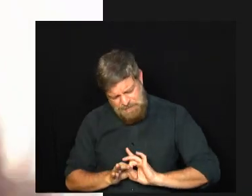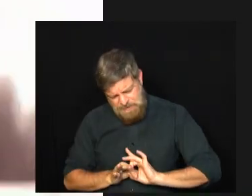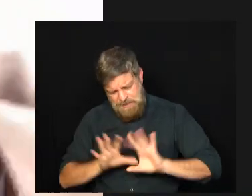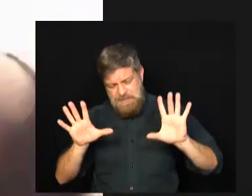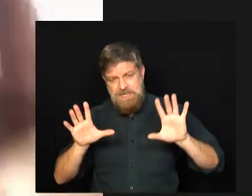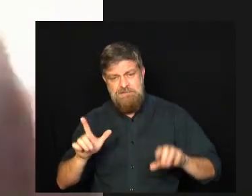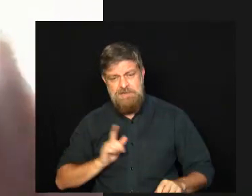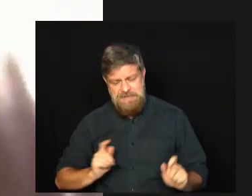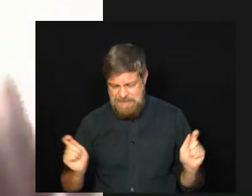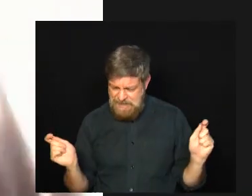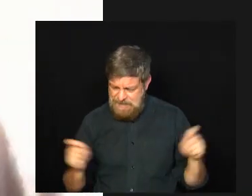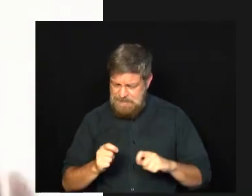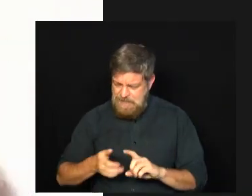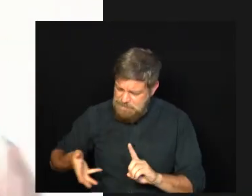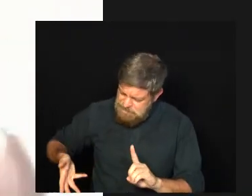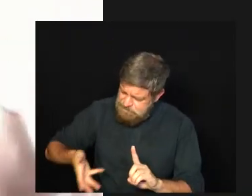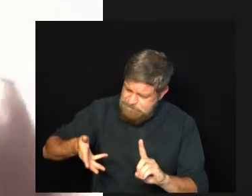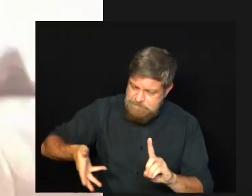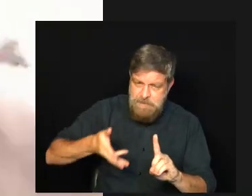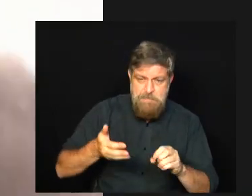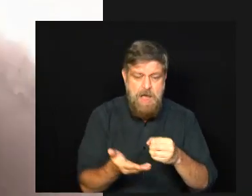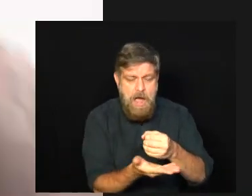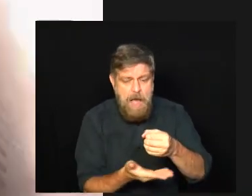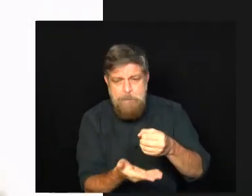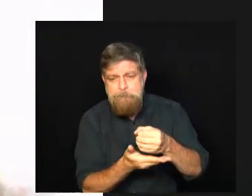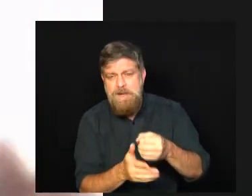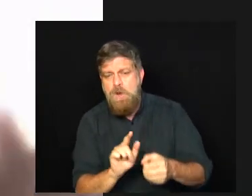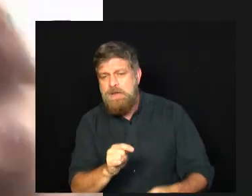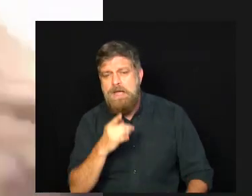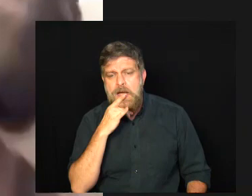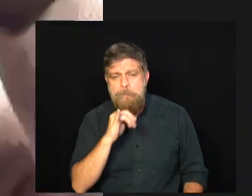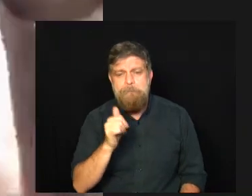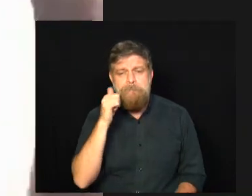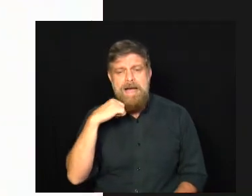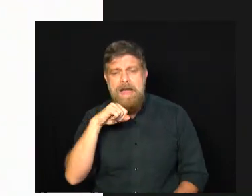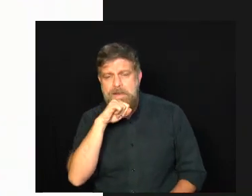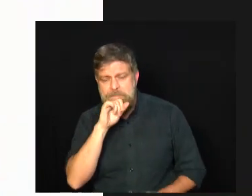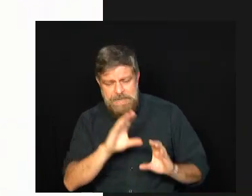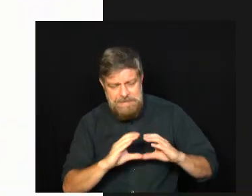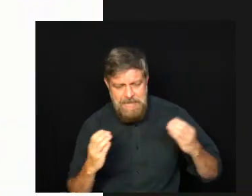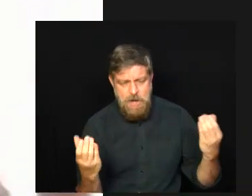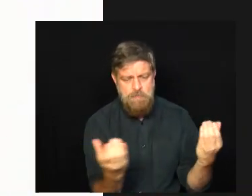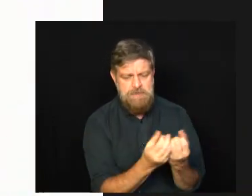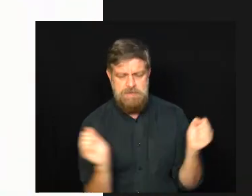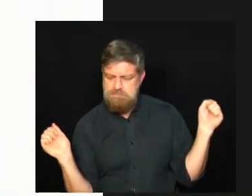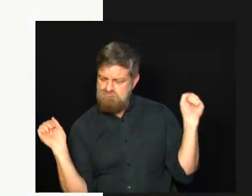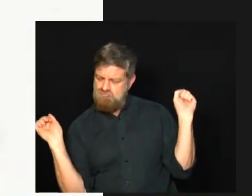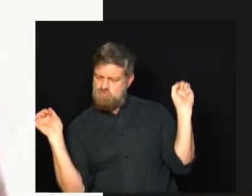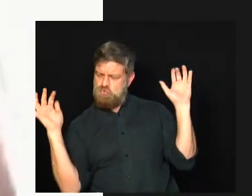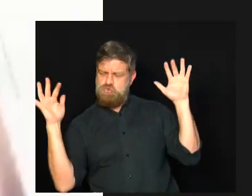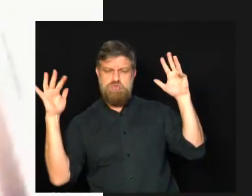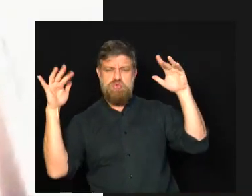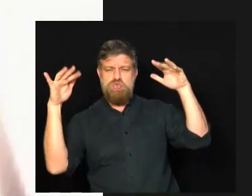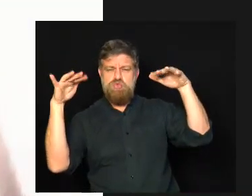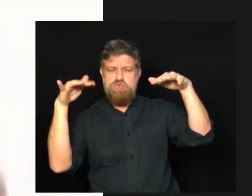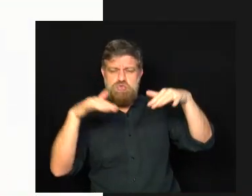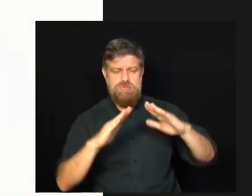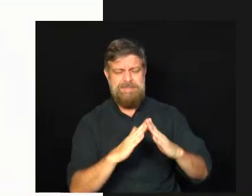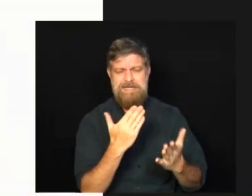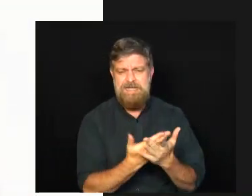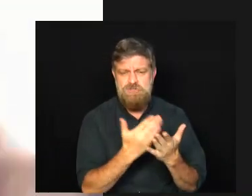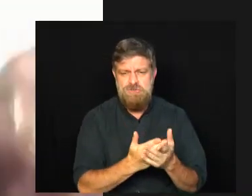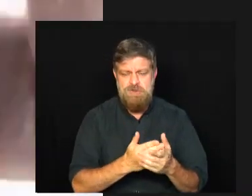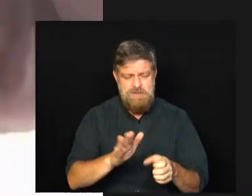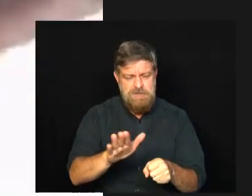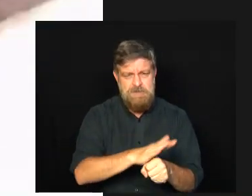dê condições mínimas para que pais da comunidade, daquela comunidade lá do bairro do